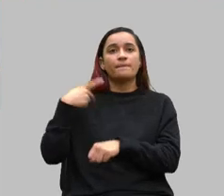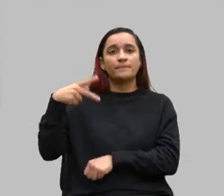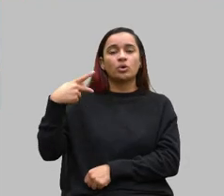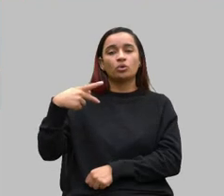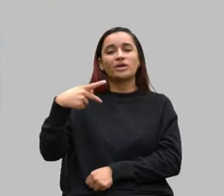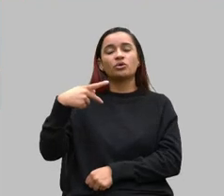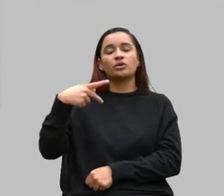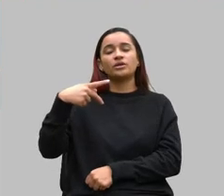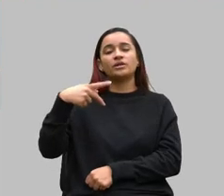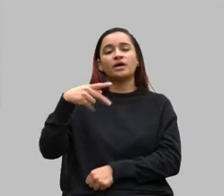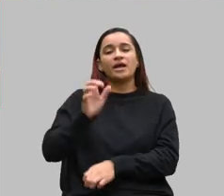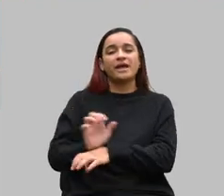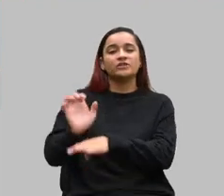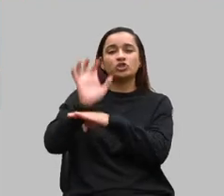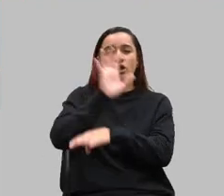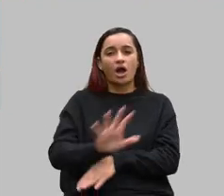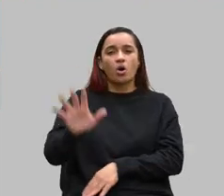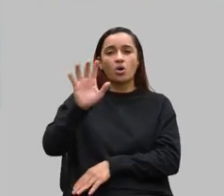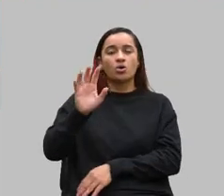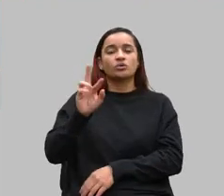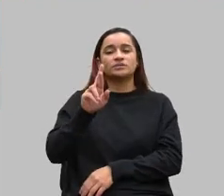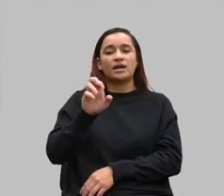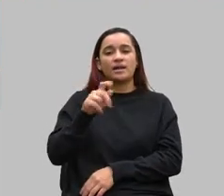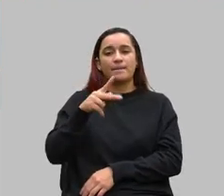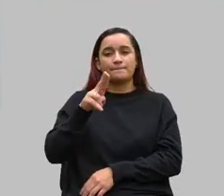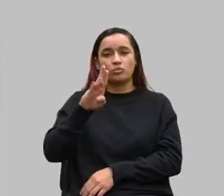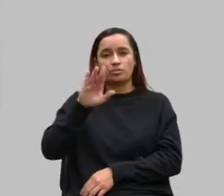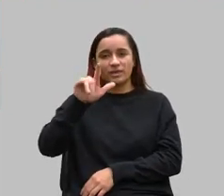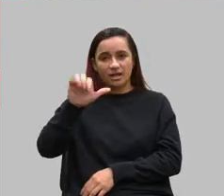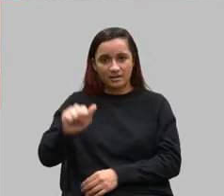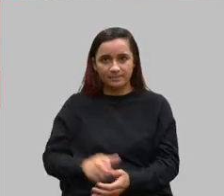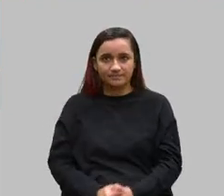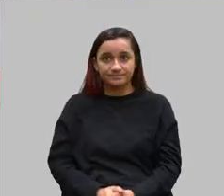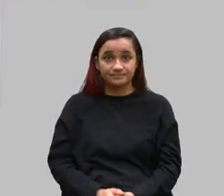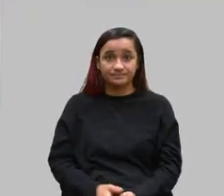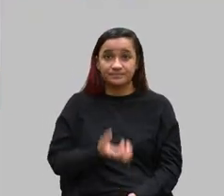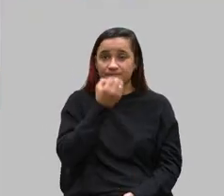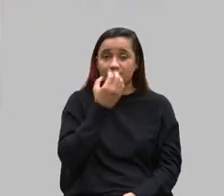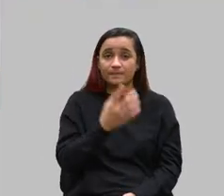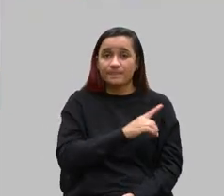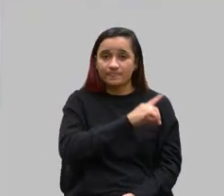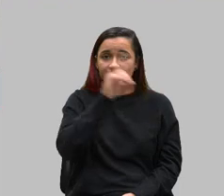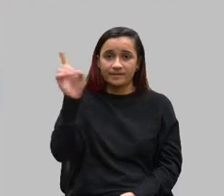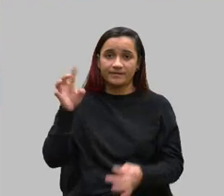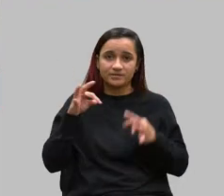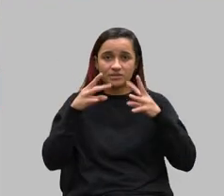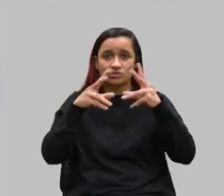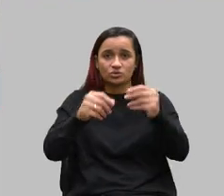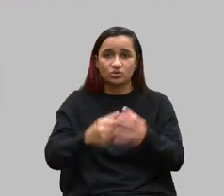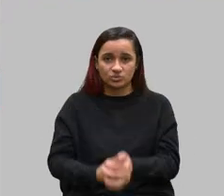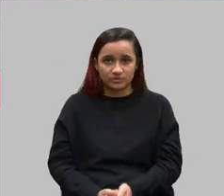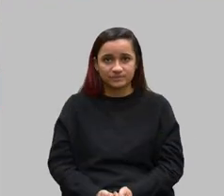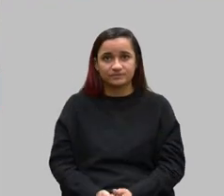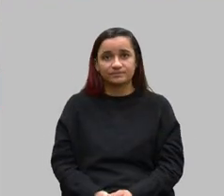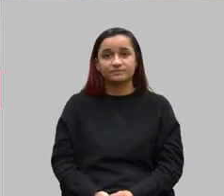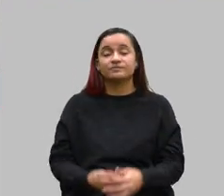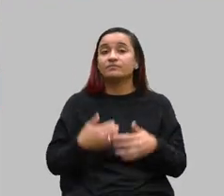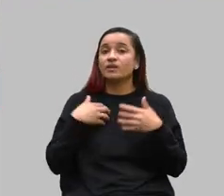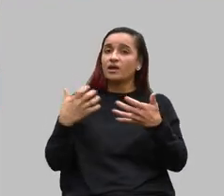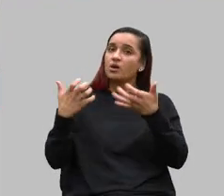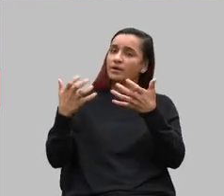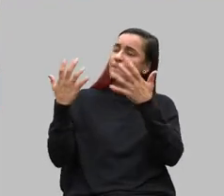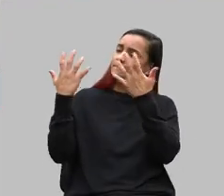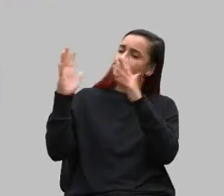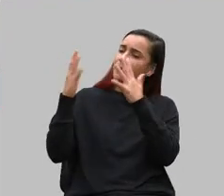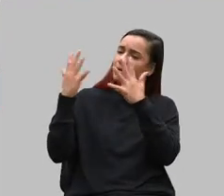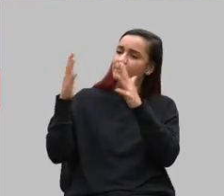sexta região Bom dia a todos quero parabenizar Deputado